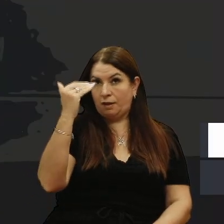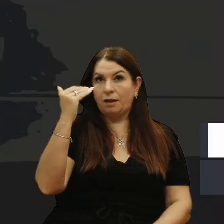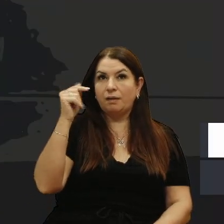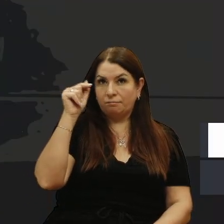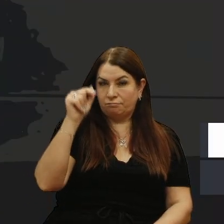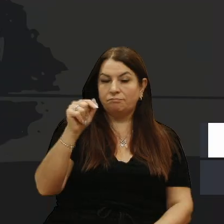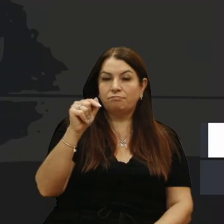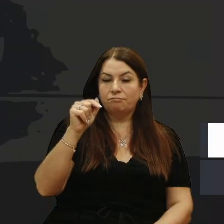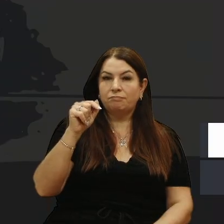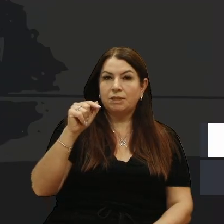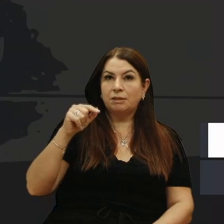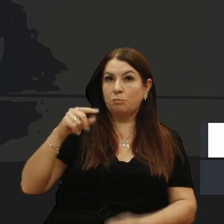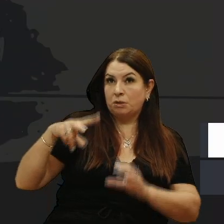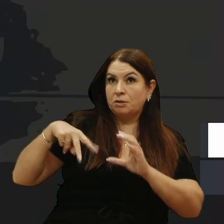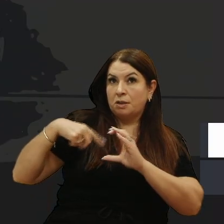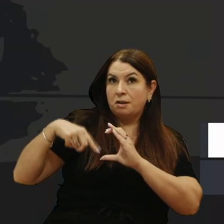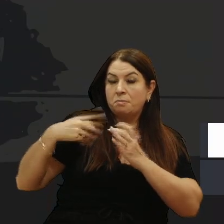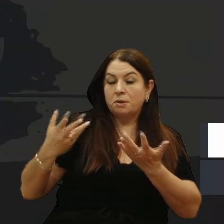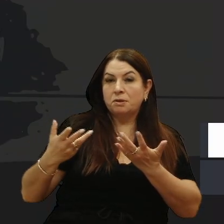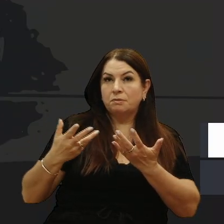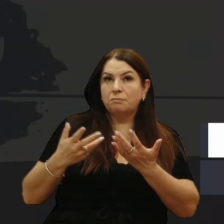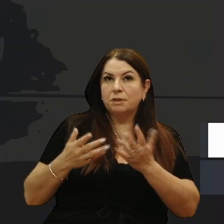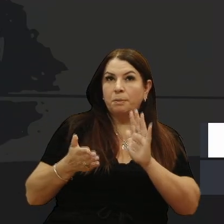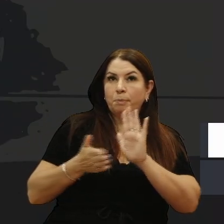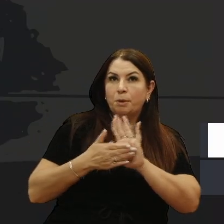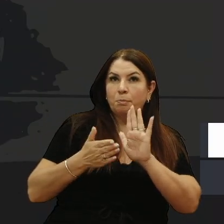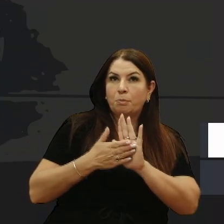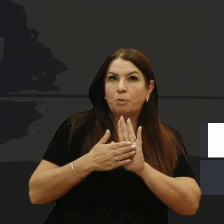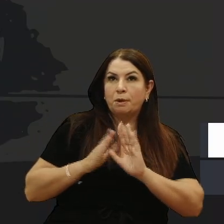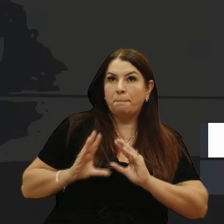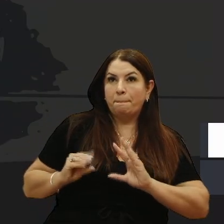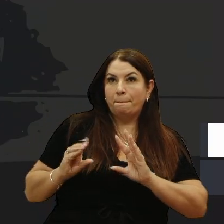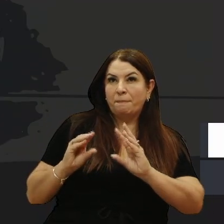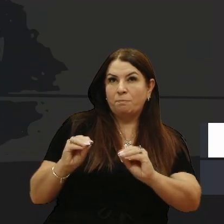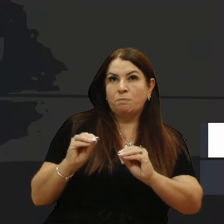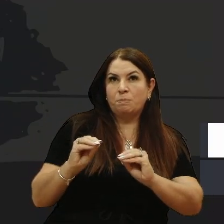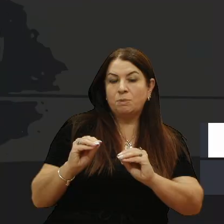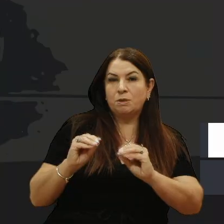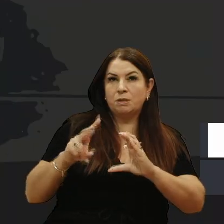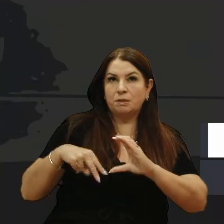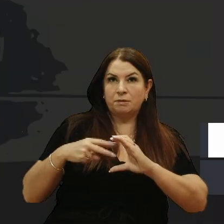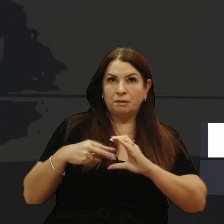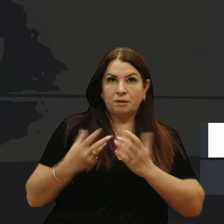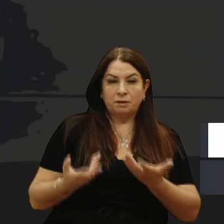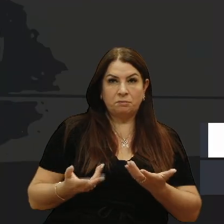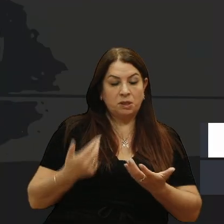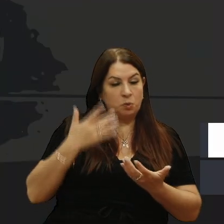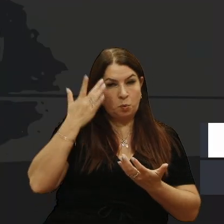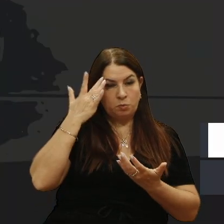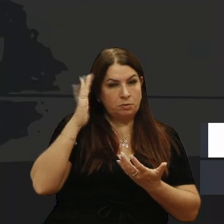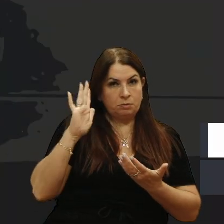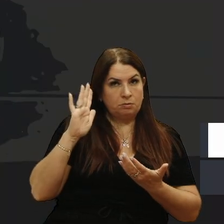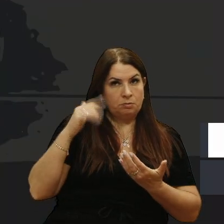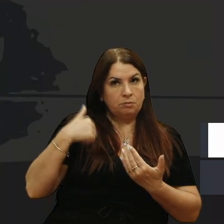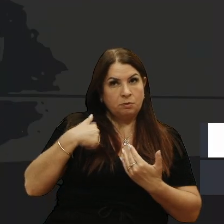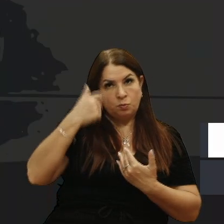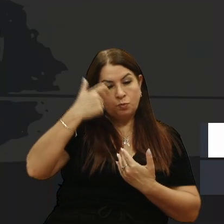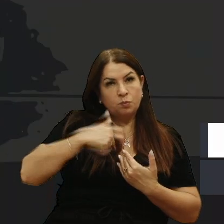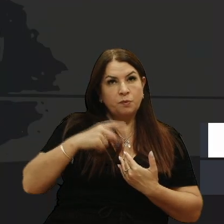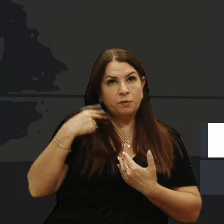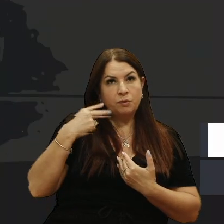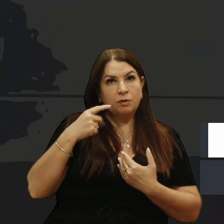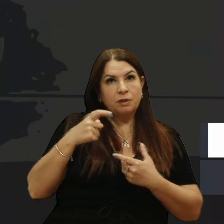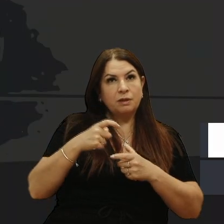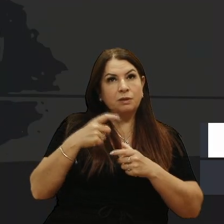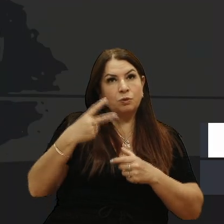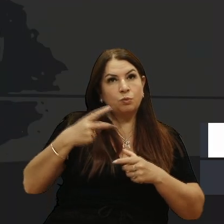Parlamento Nacional se propõe a querer meter o bedelho nas câmaras de vereadores. Eu não sei, eu sou vereador da segunda maior